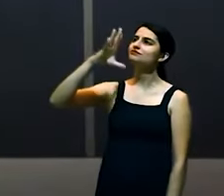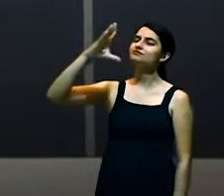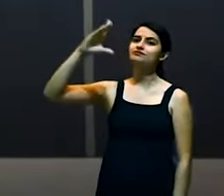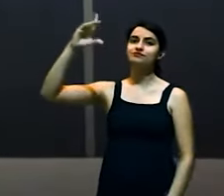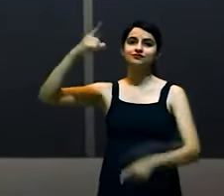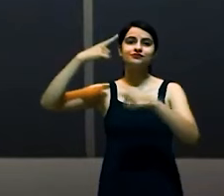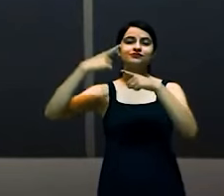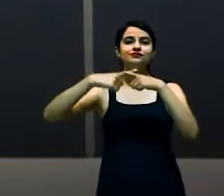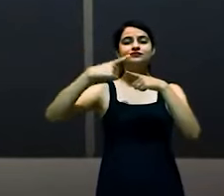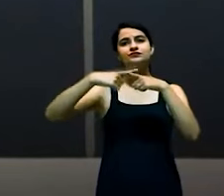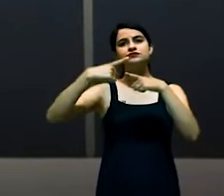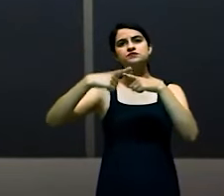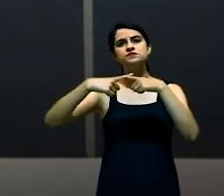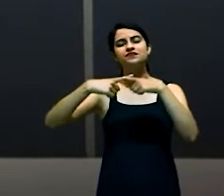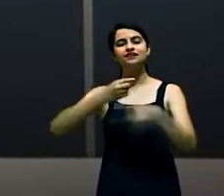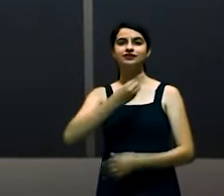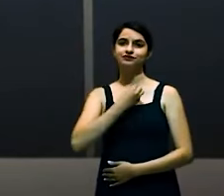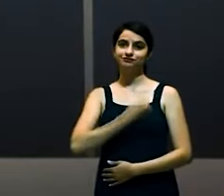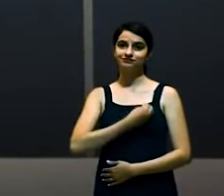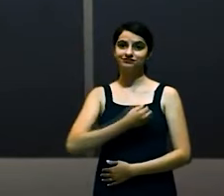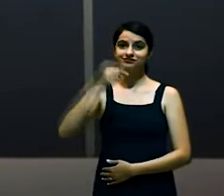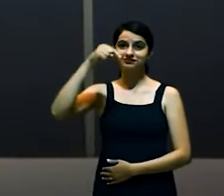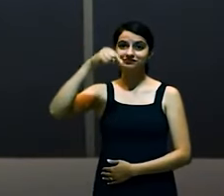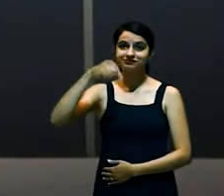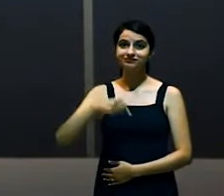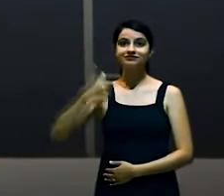porque estar aqui mais uma vez